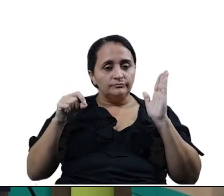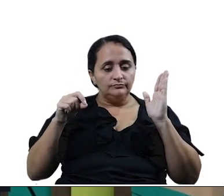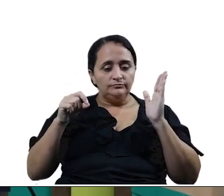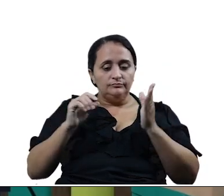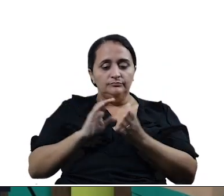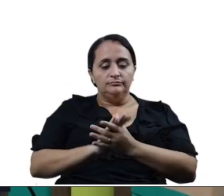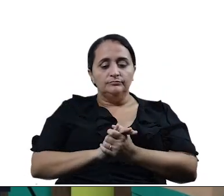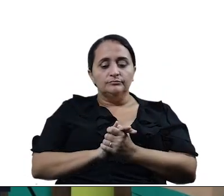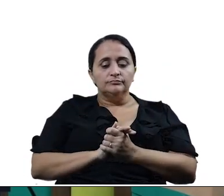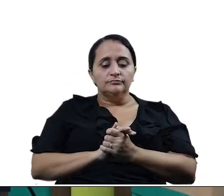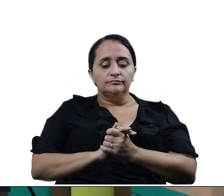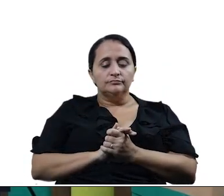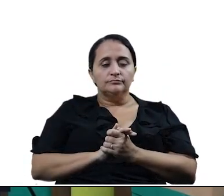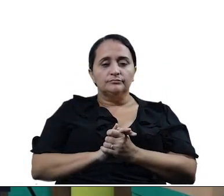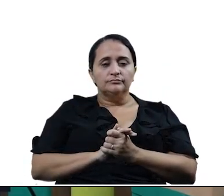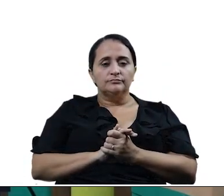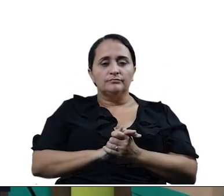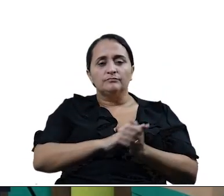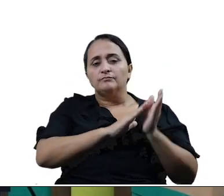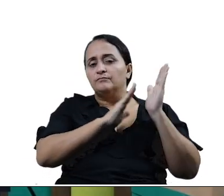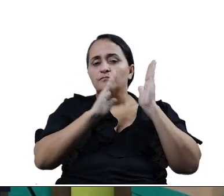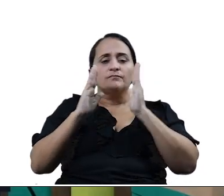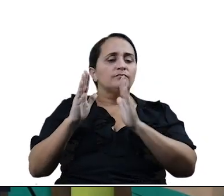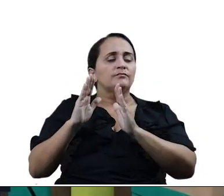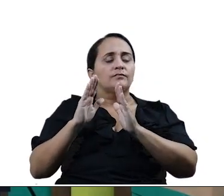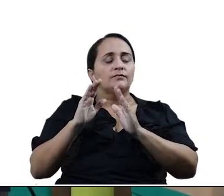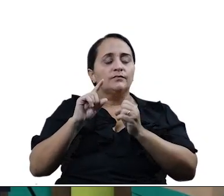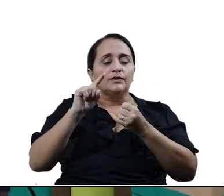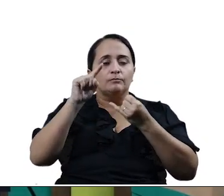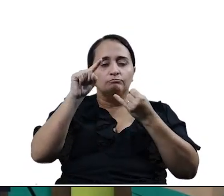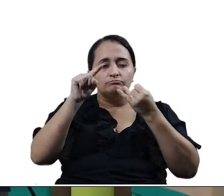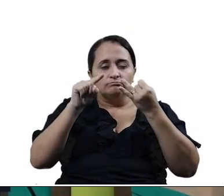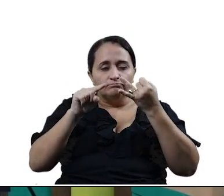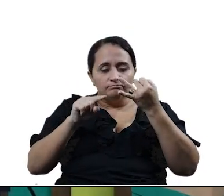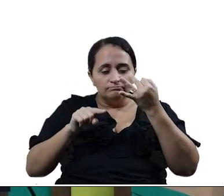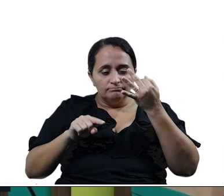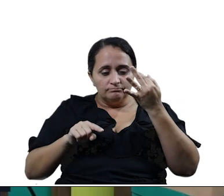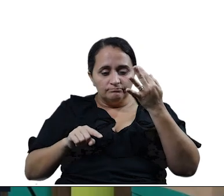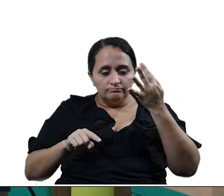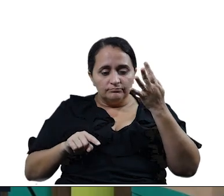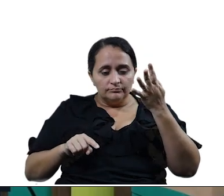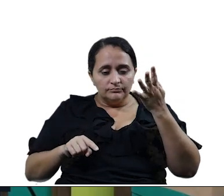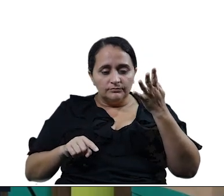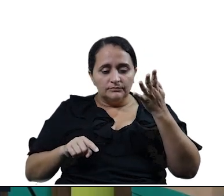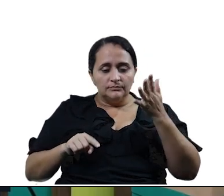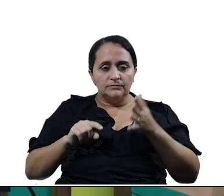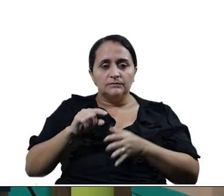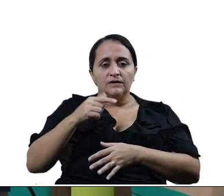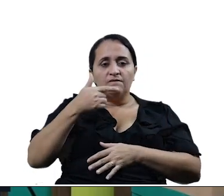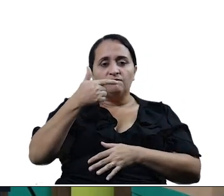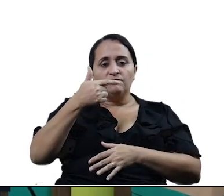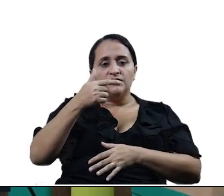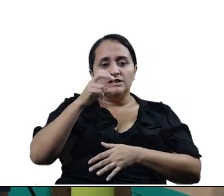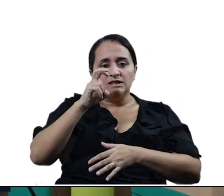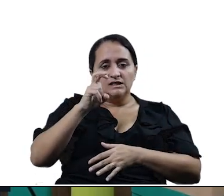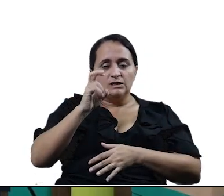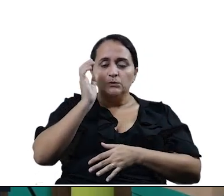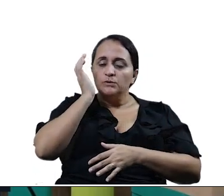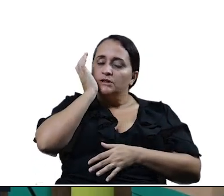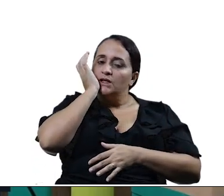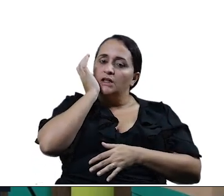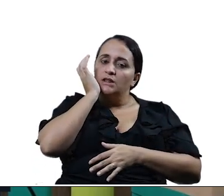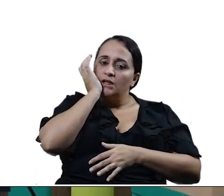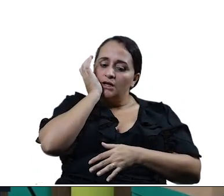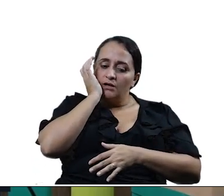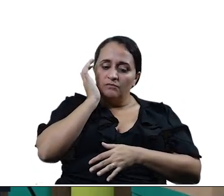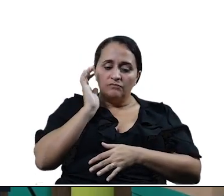decimal. Vamos agora para outra fração, que é 25 centavos. Eu tenho